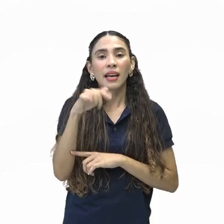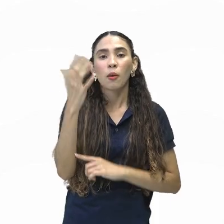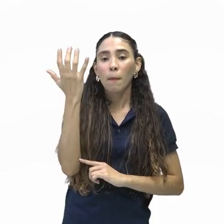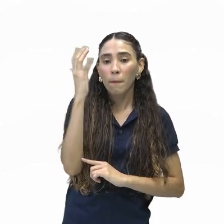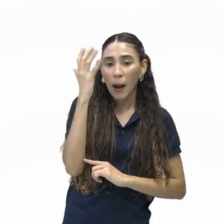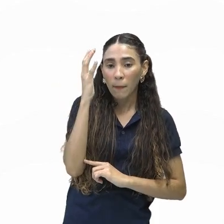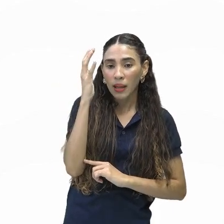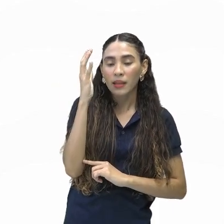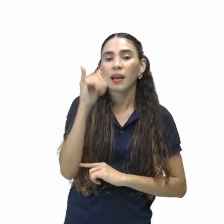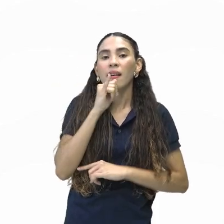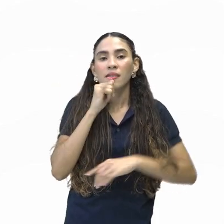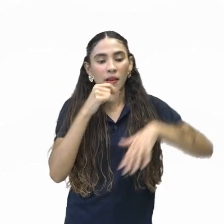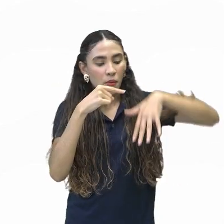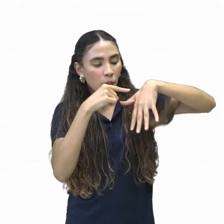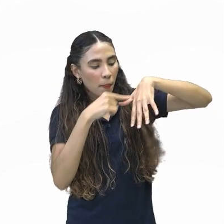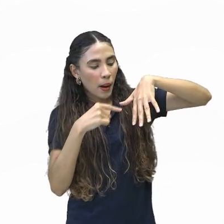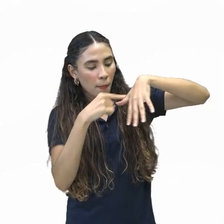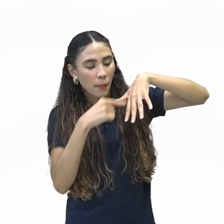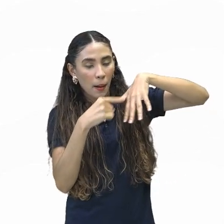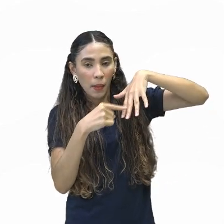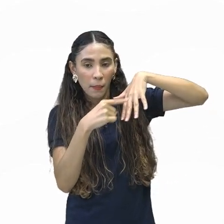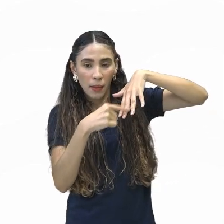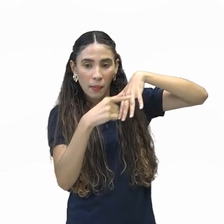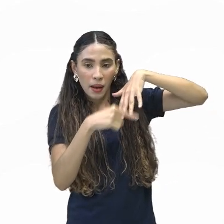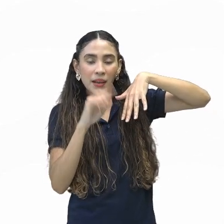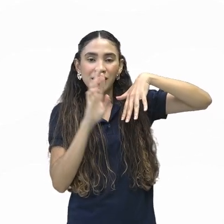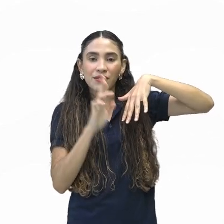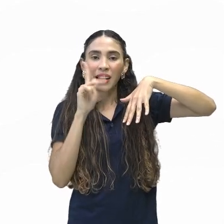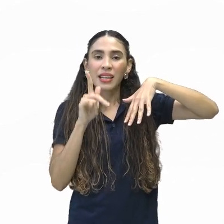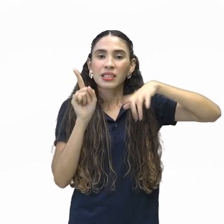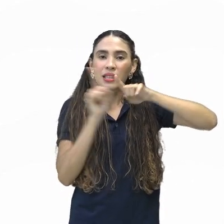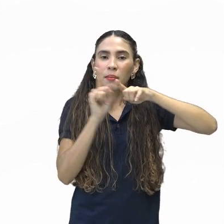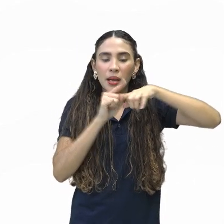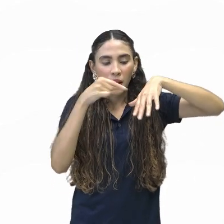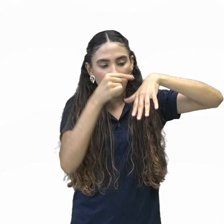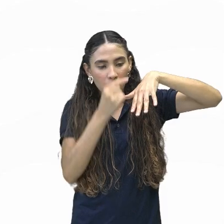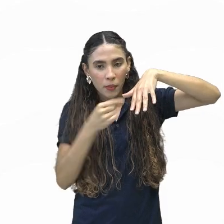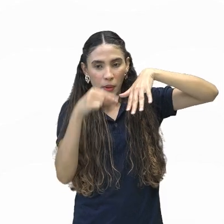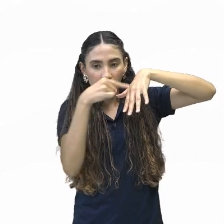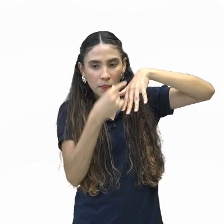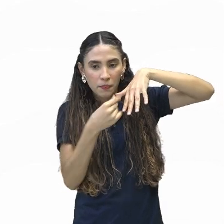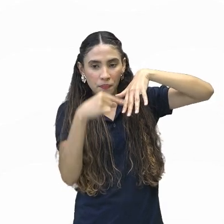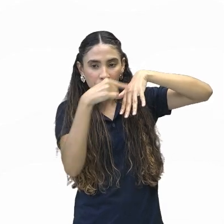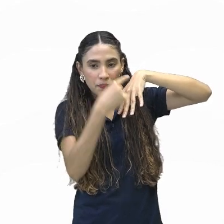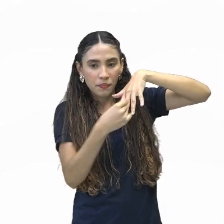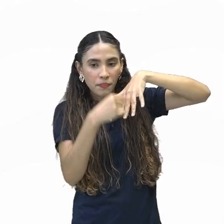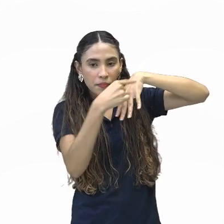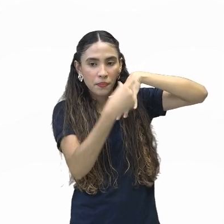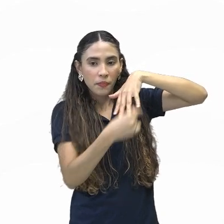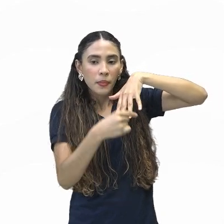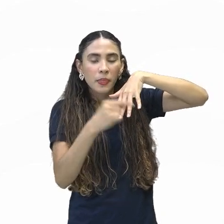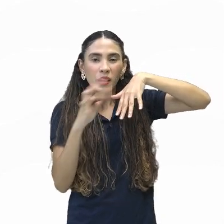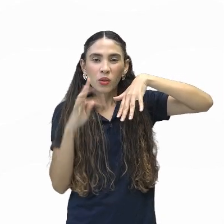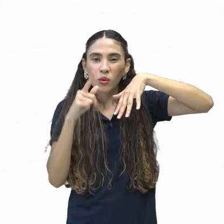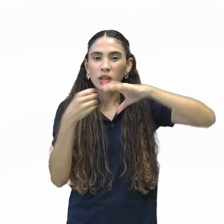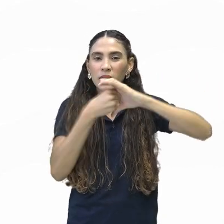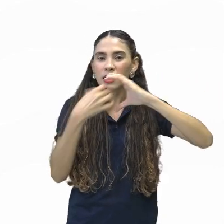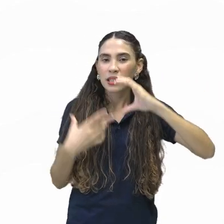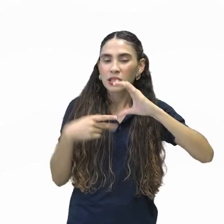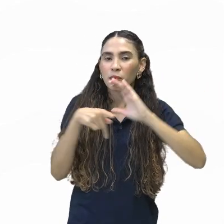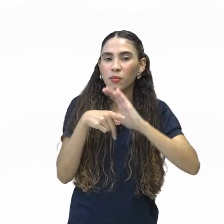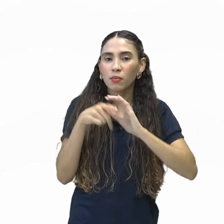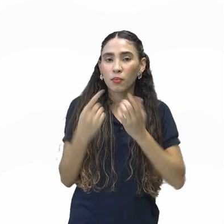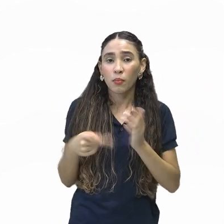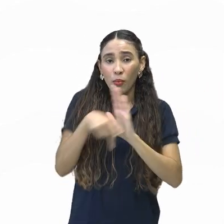com tecidos vegetais que a diferenciam aí em folhinhas, em caule, toda essa característica que